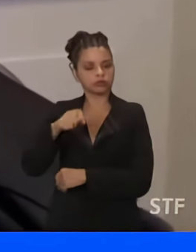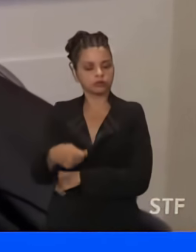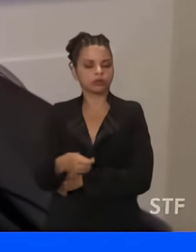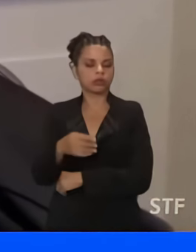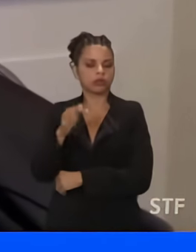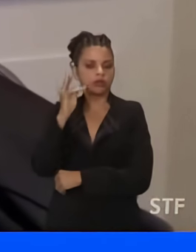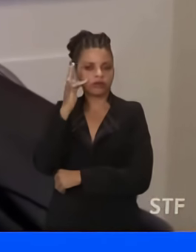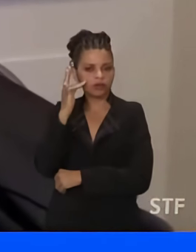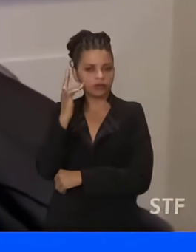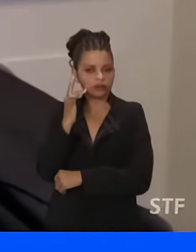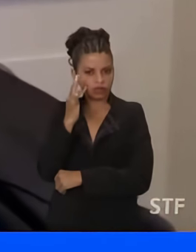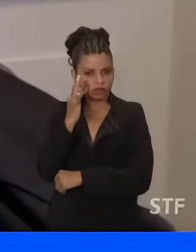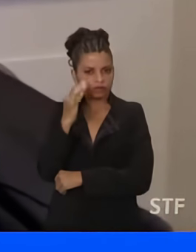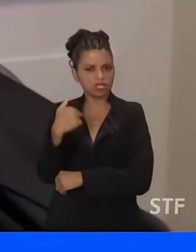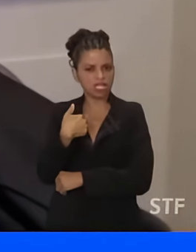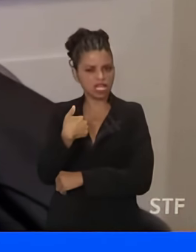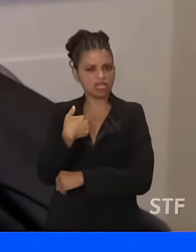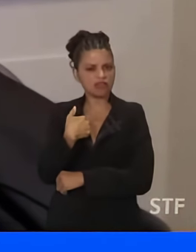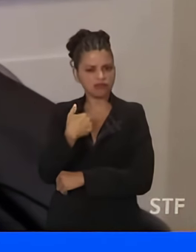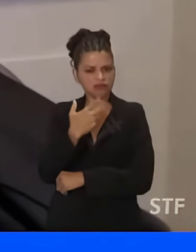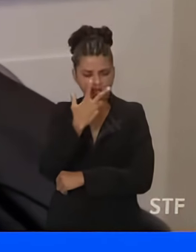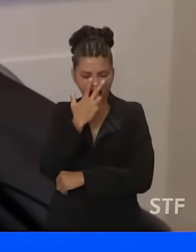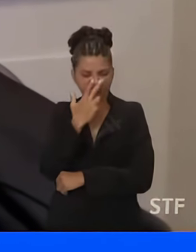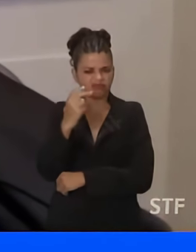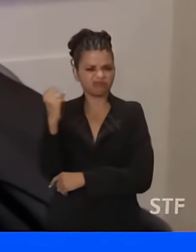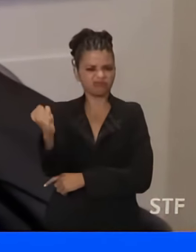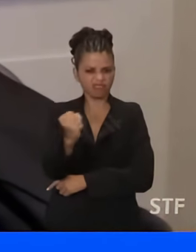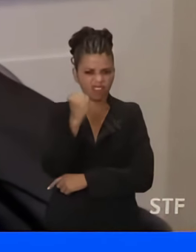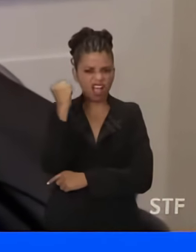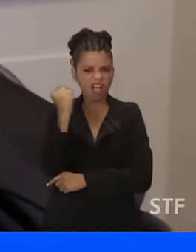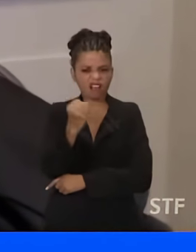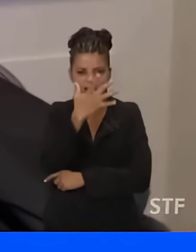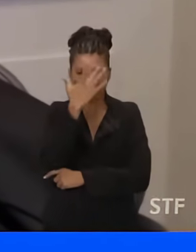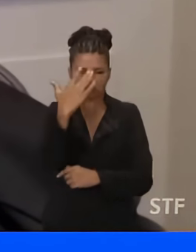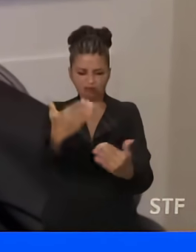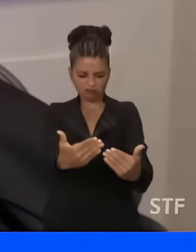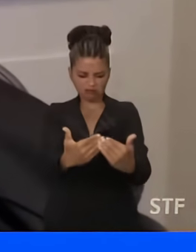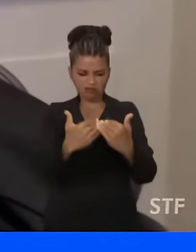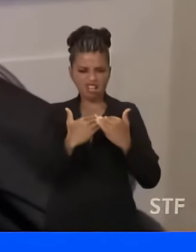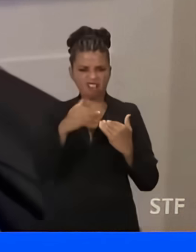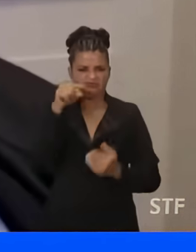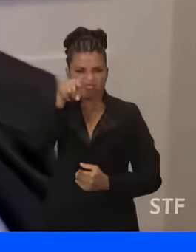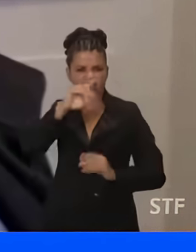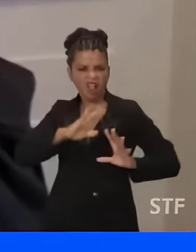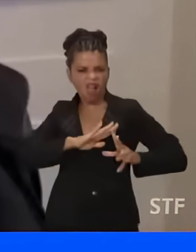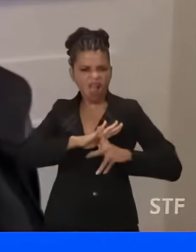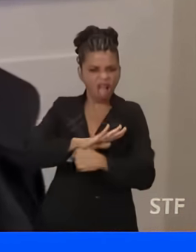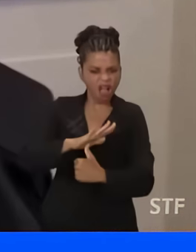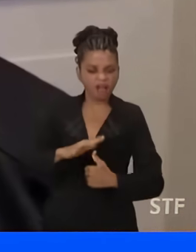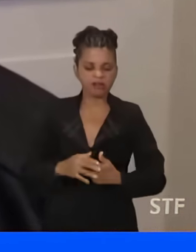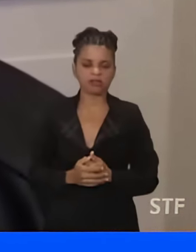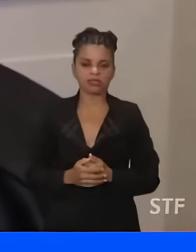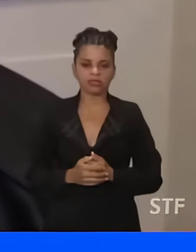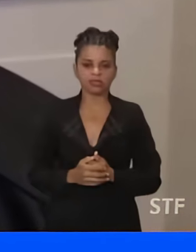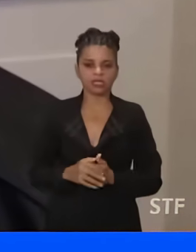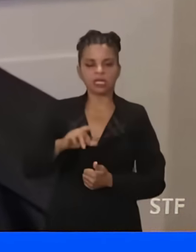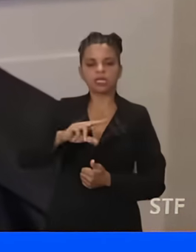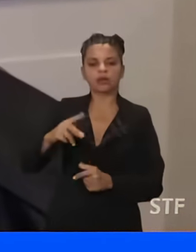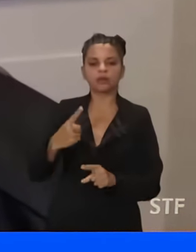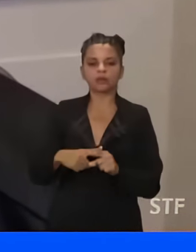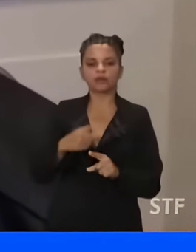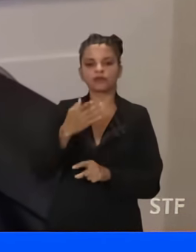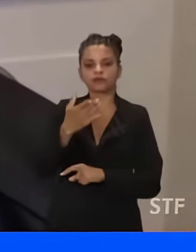me chamar de ladrão, extremamente grave. Não é porque você e a pessoa optou pelo